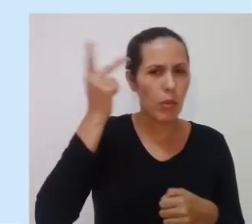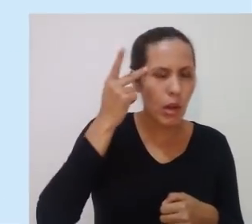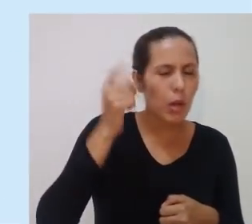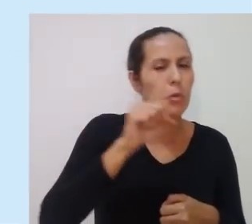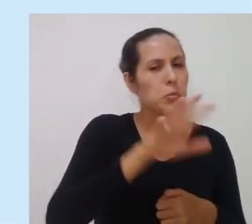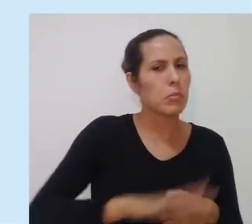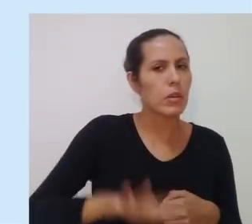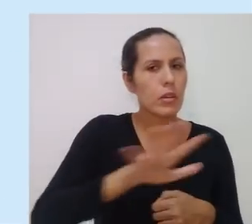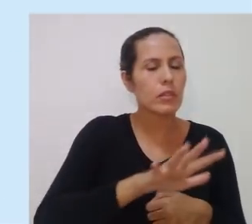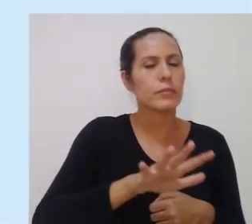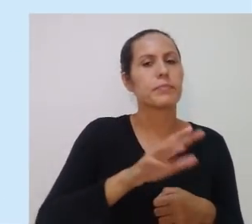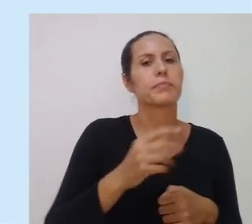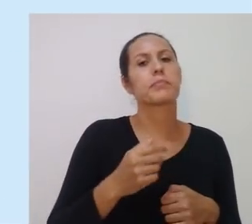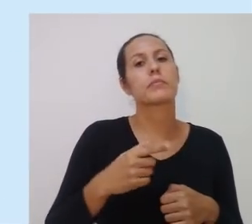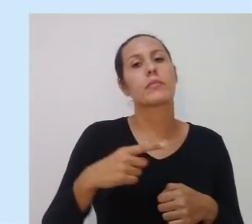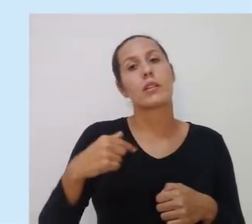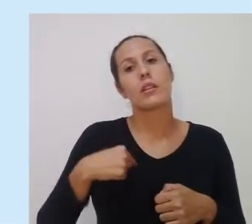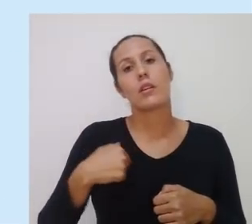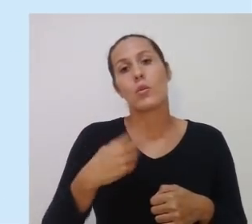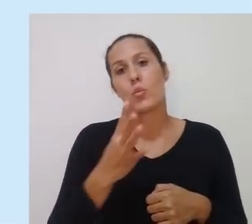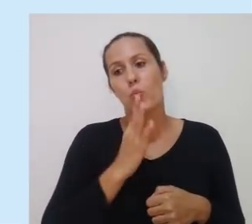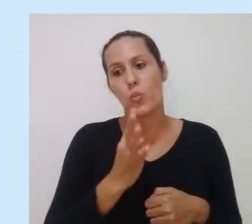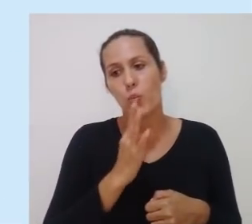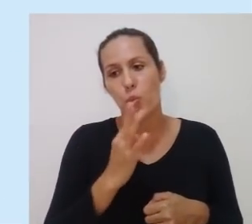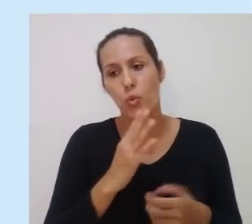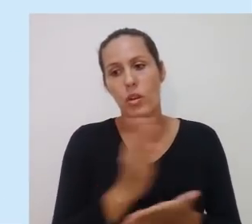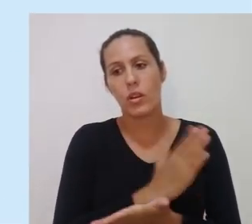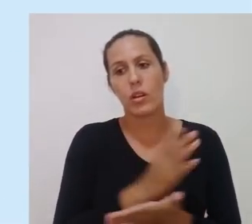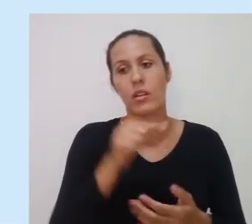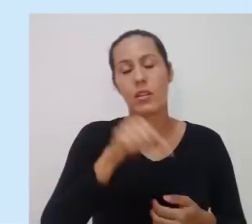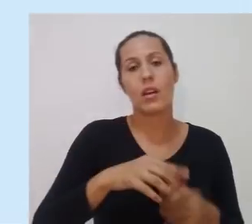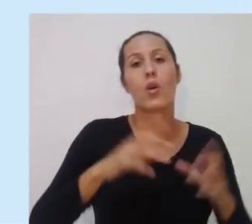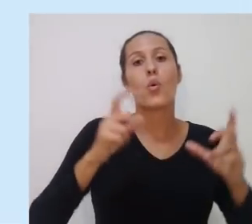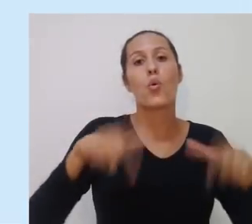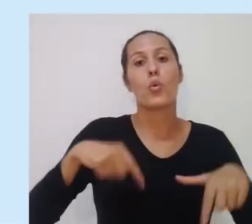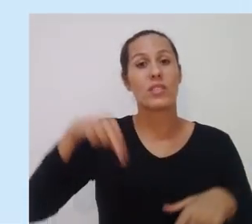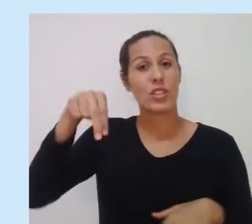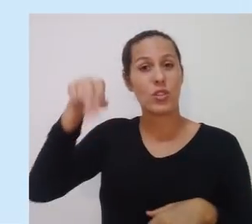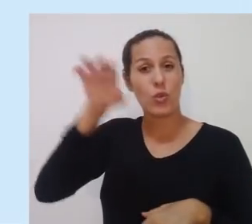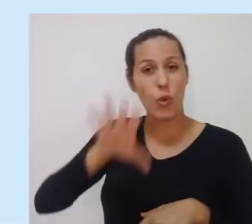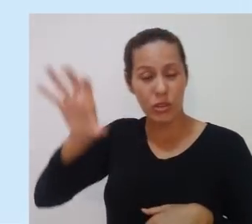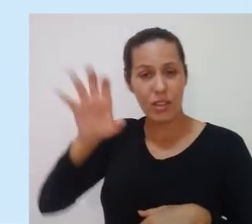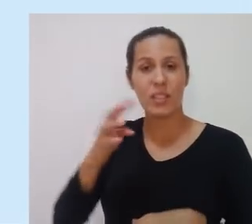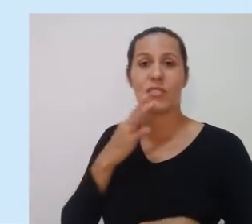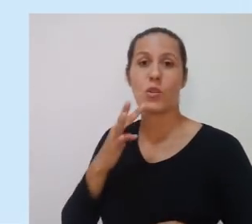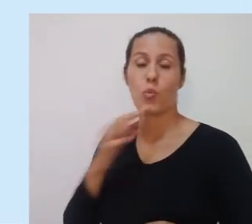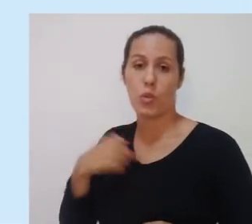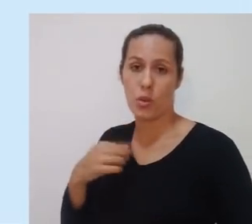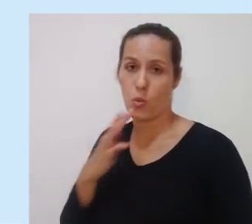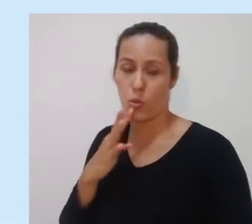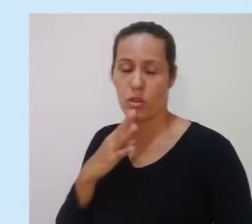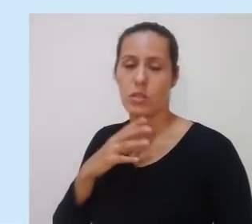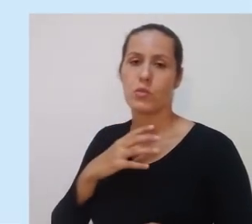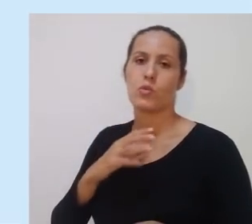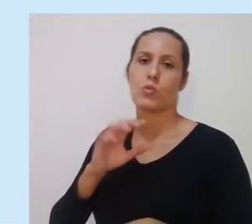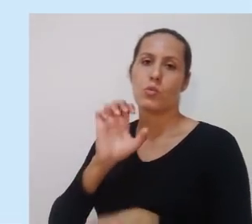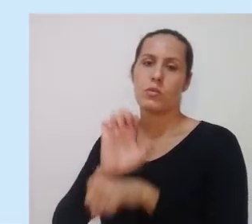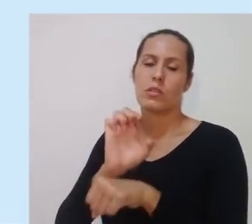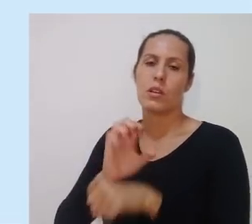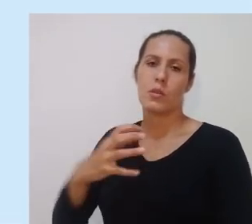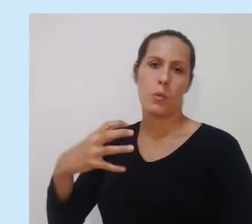no Nordeste, que eu tenha conhecimento, há uma produção e uma apresentação de slam na Bahia,